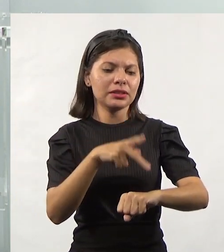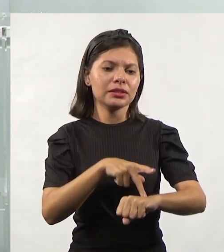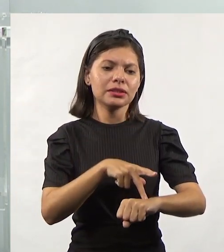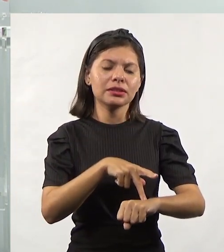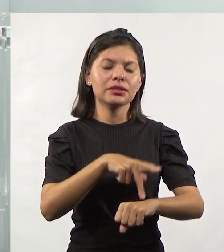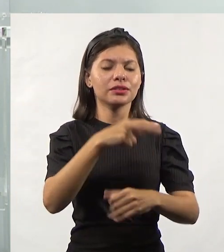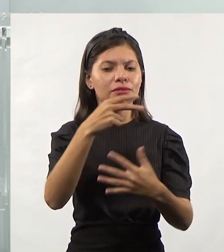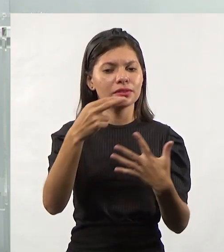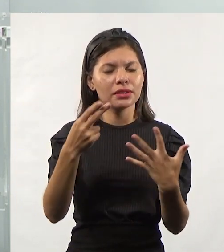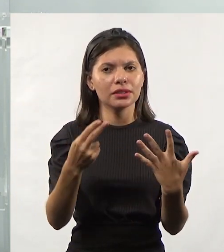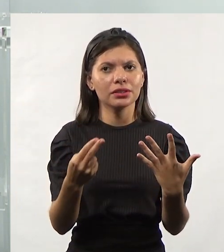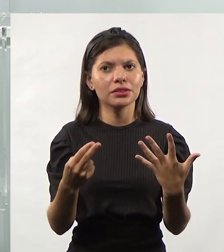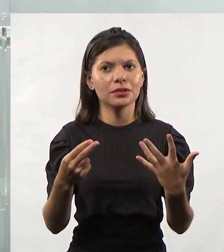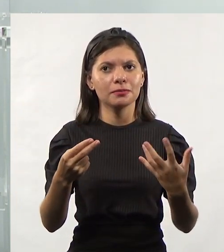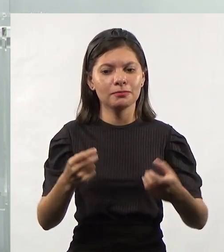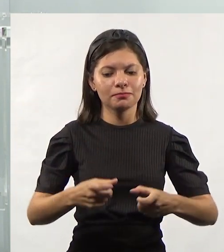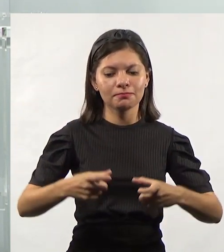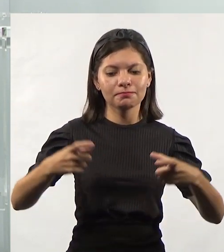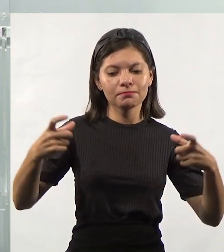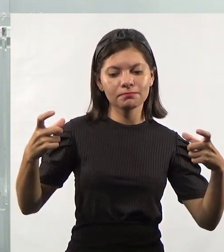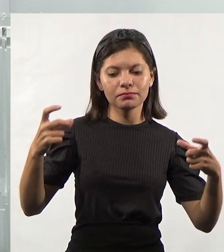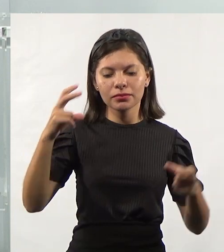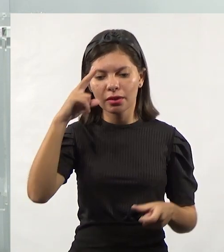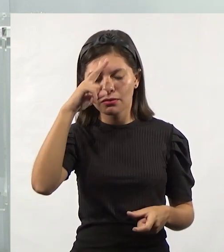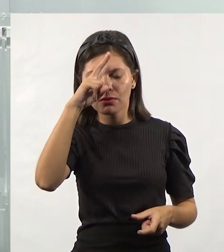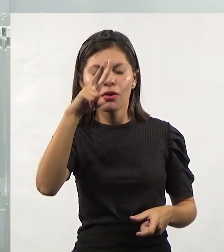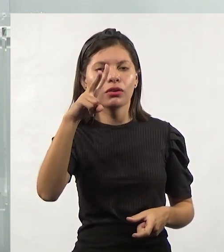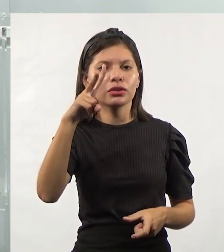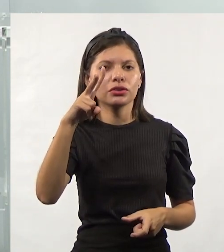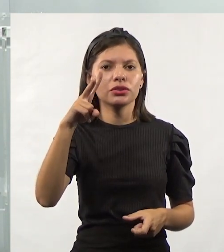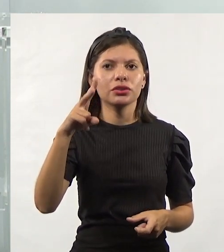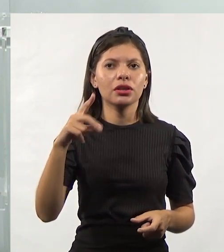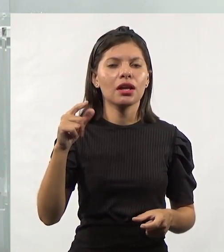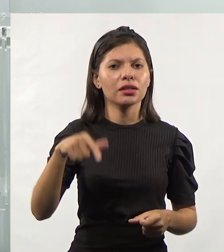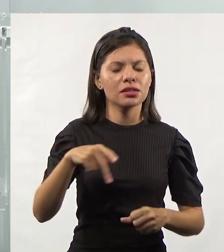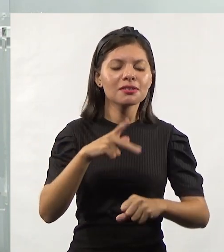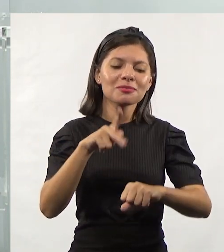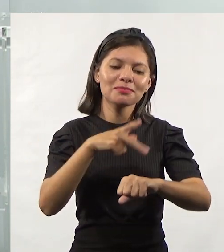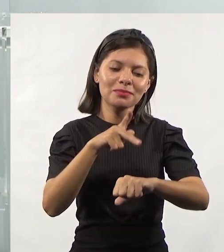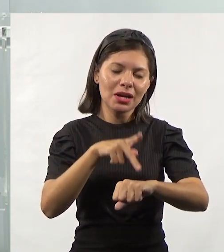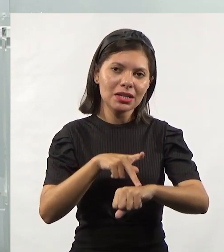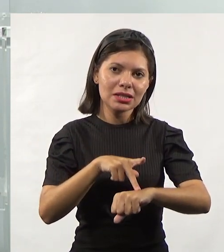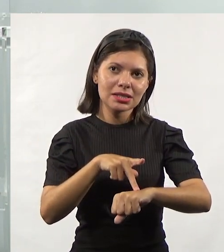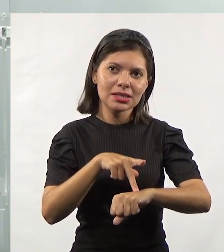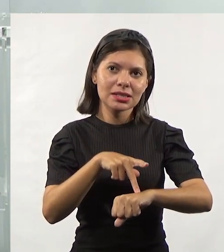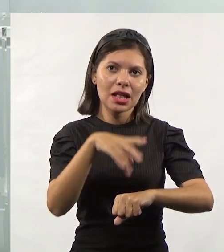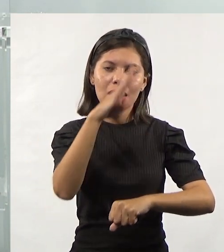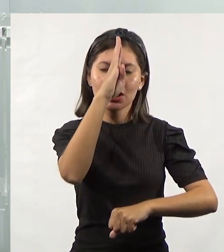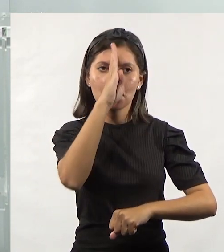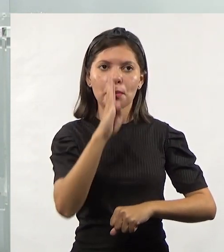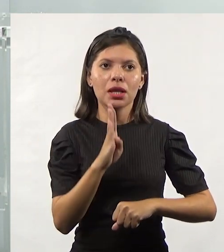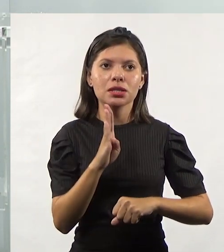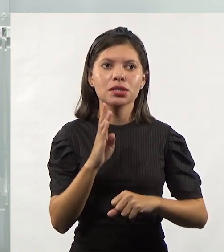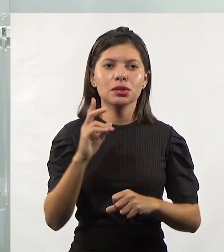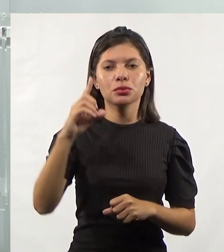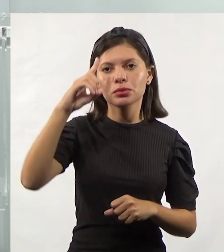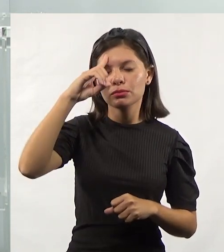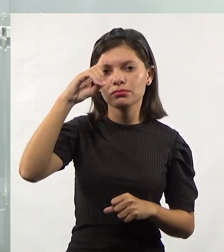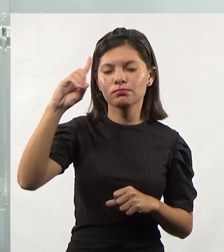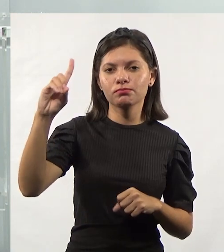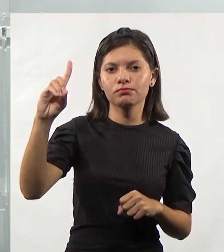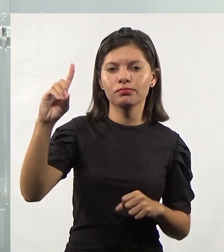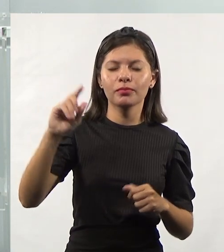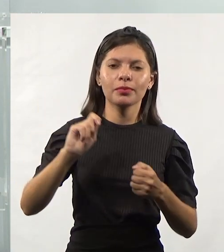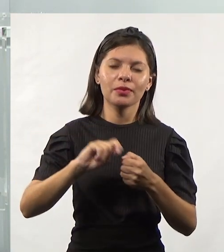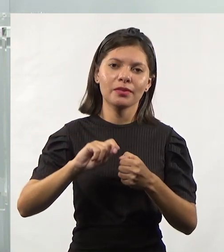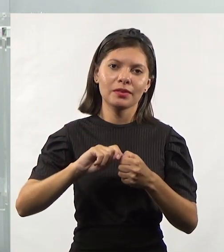nacionalidades e agora está cada vez mais forte. assim no nosso país, né? Nosso dia a